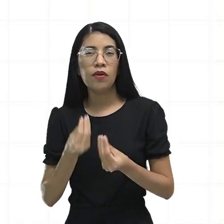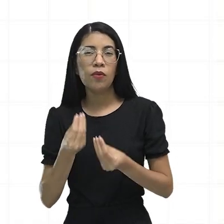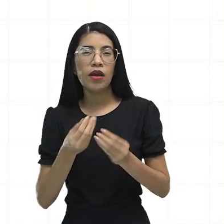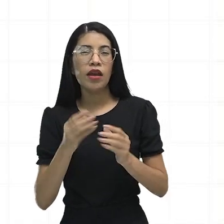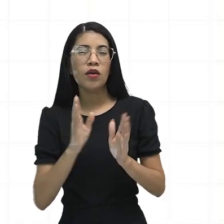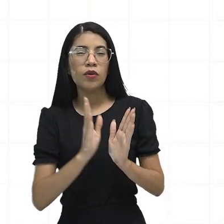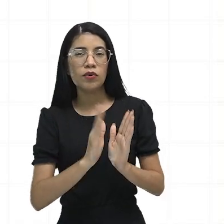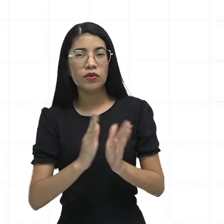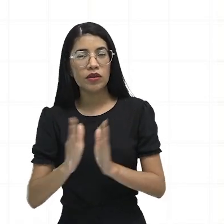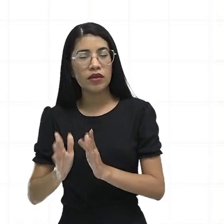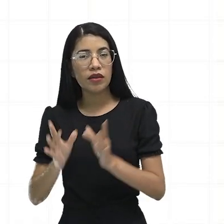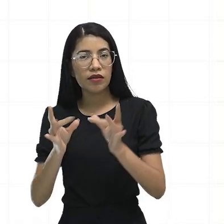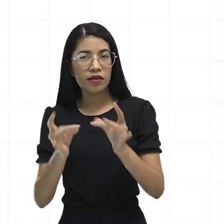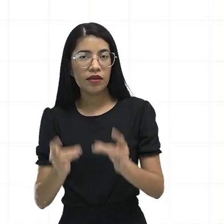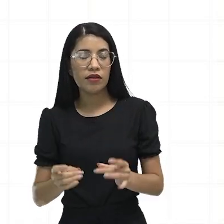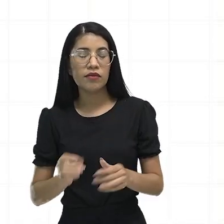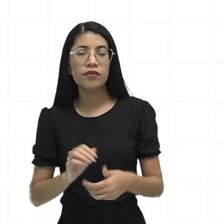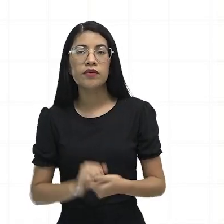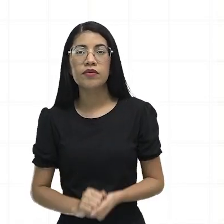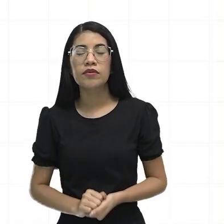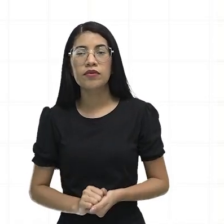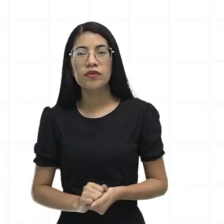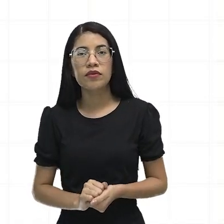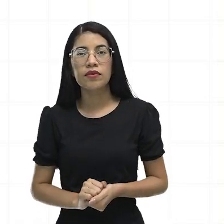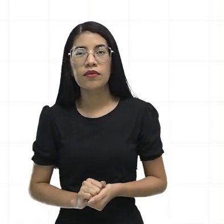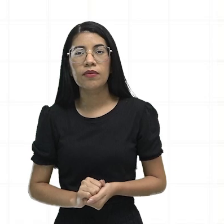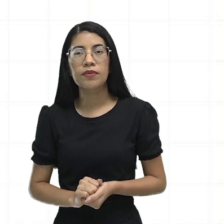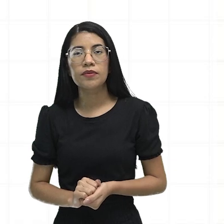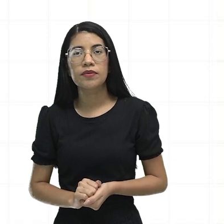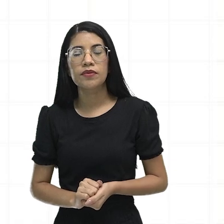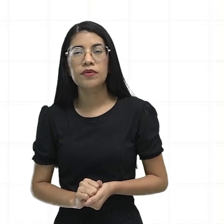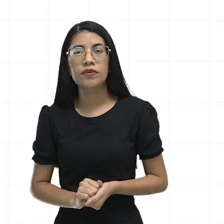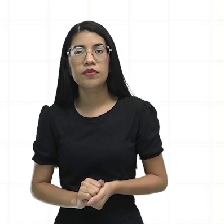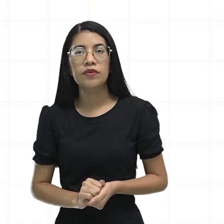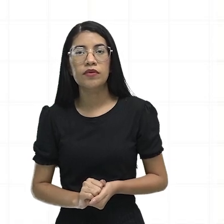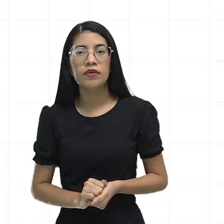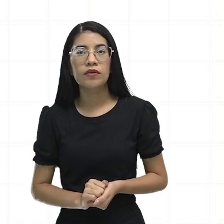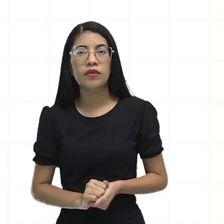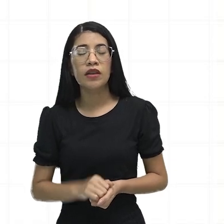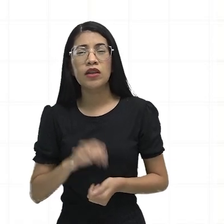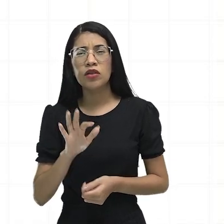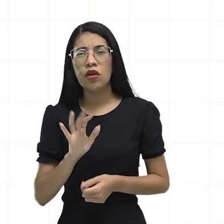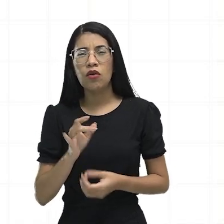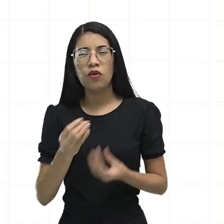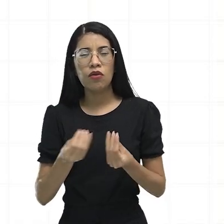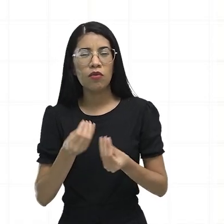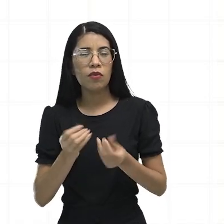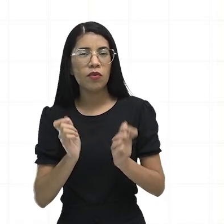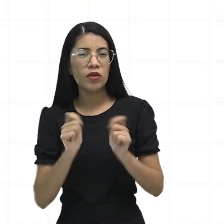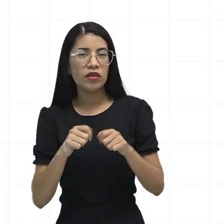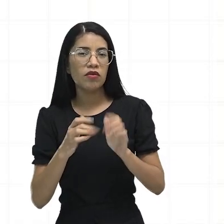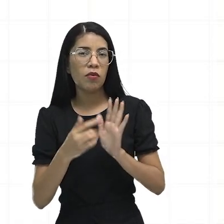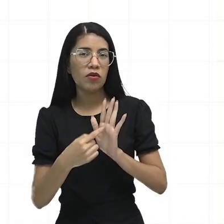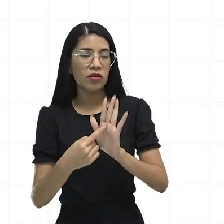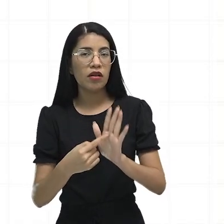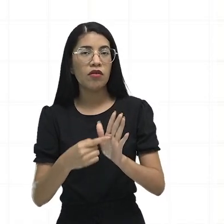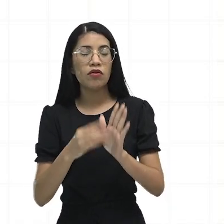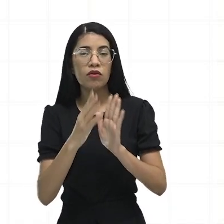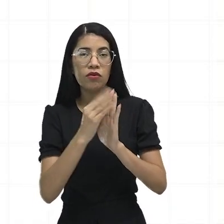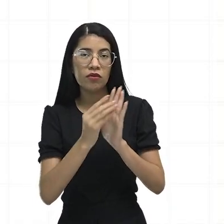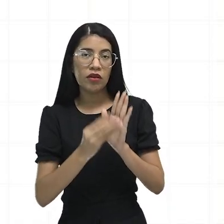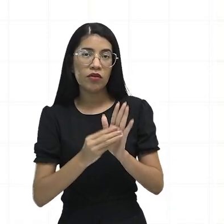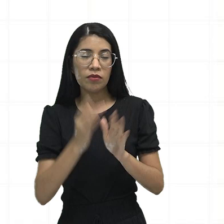né? Na verdade é só uma forma da gente abordar o conteúdo, mas na verdade quando a gente